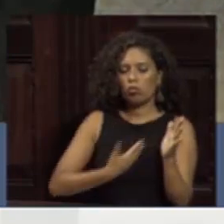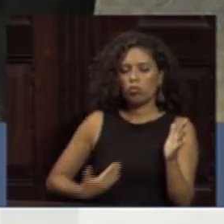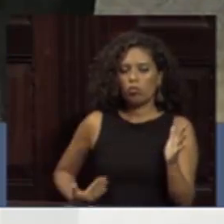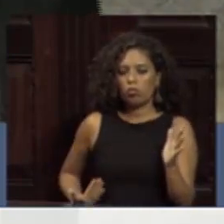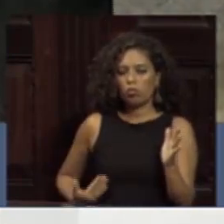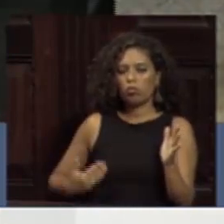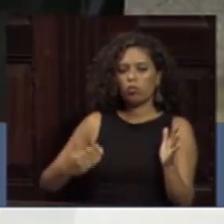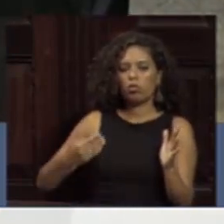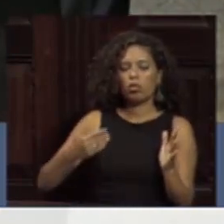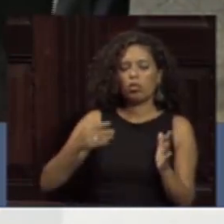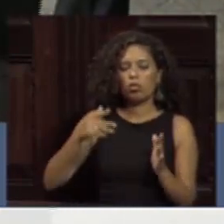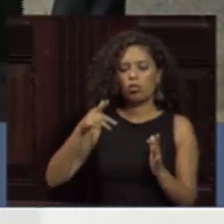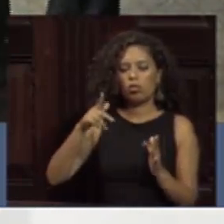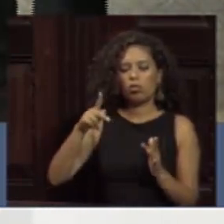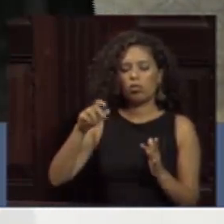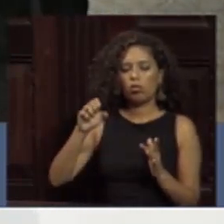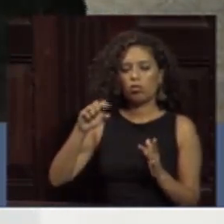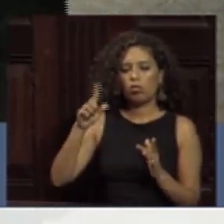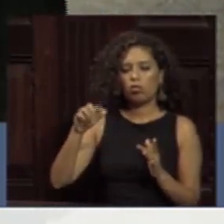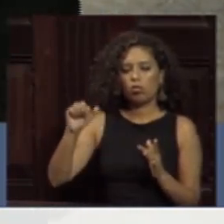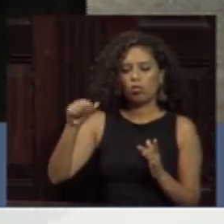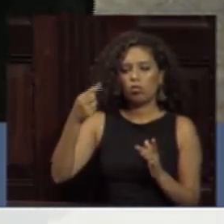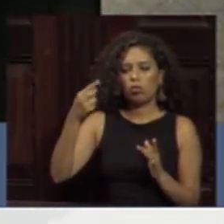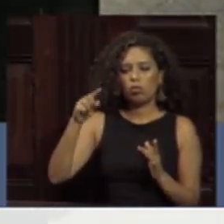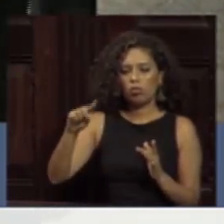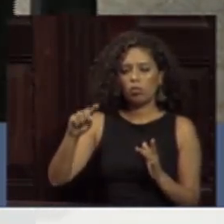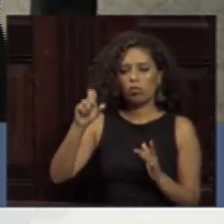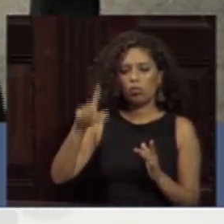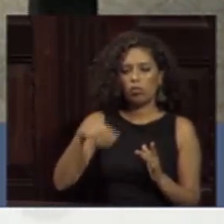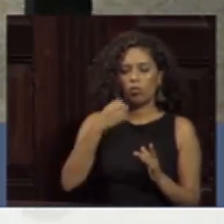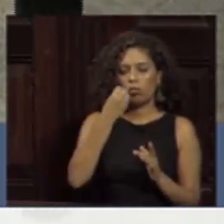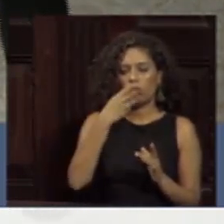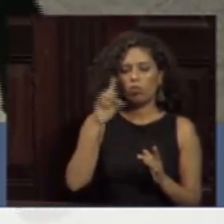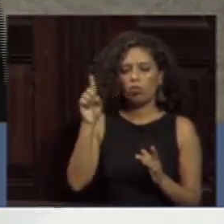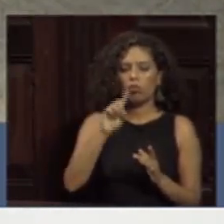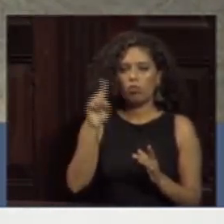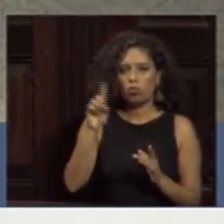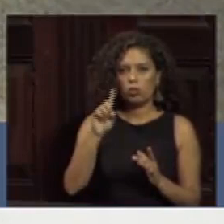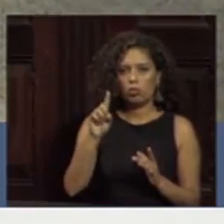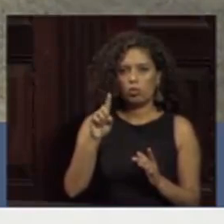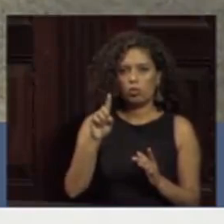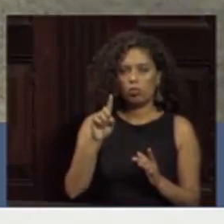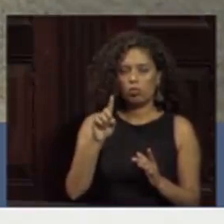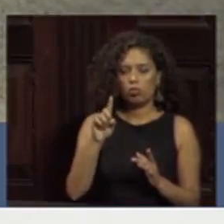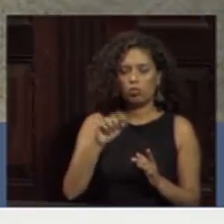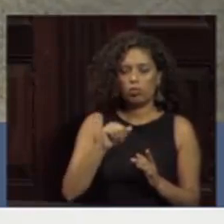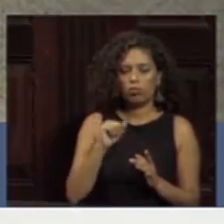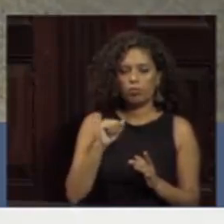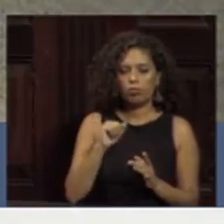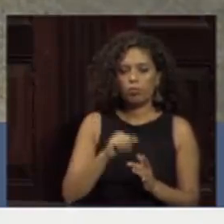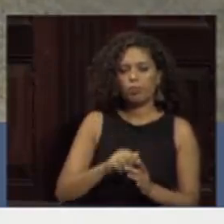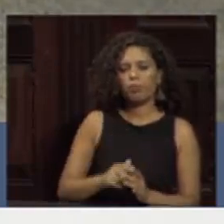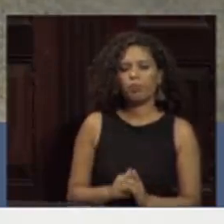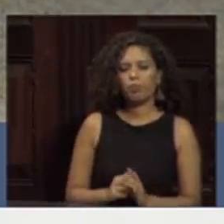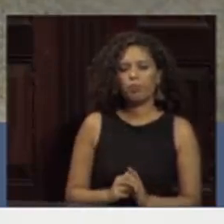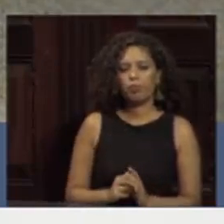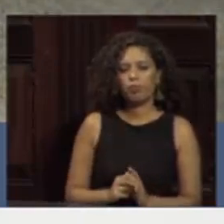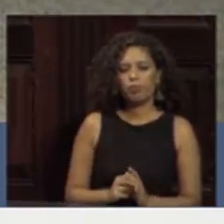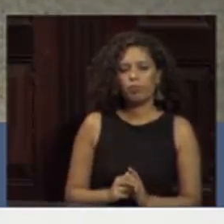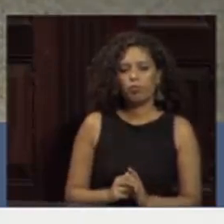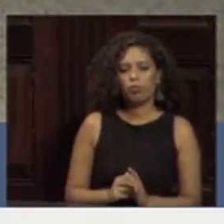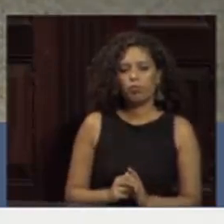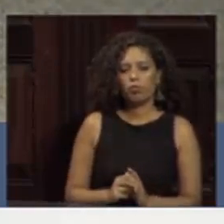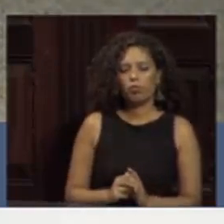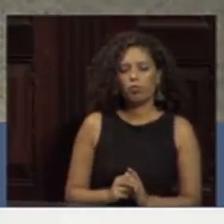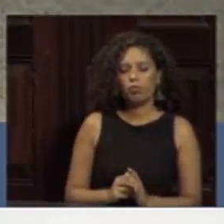é desastroso. Queria passar os números para Vossa Excelência, que são muito poucos. O